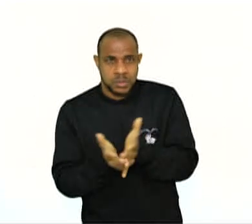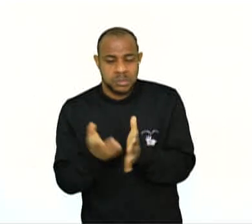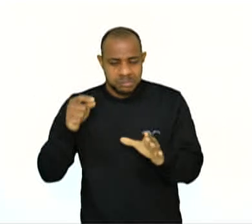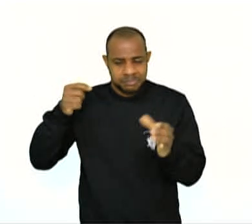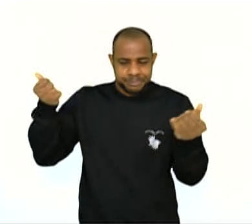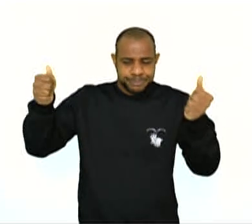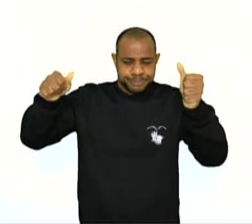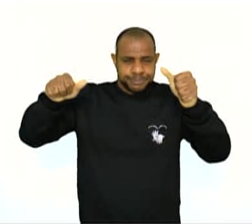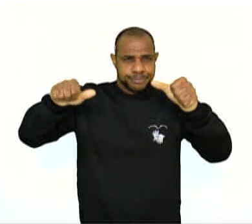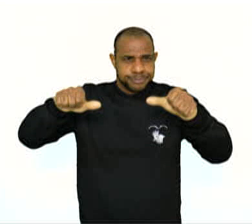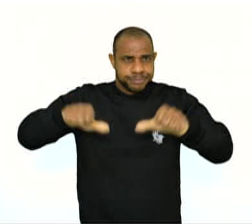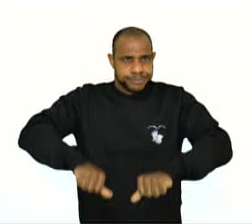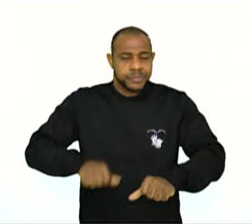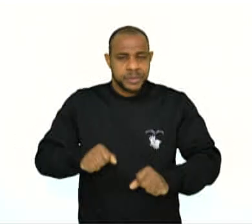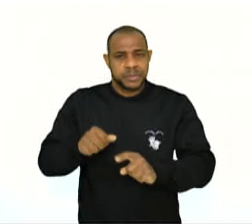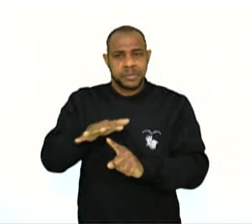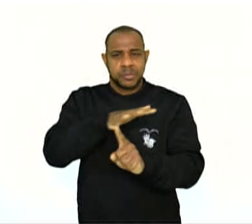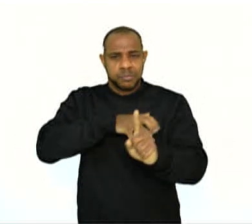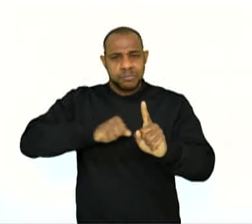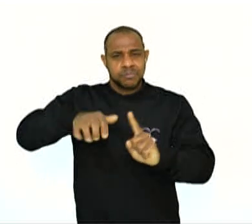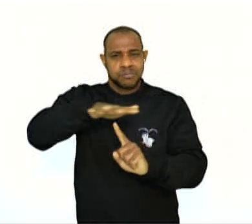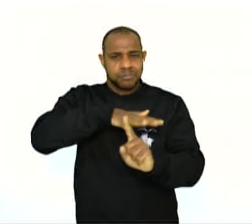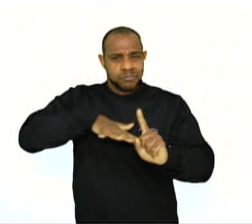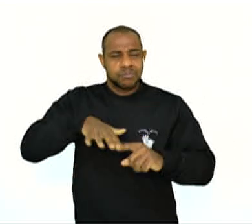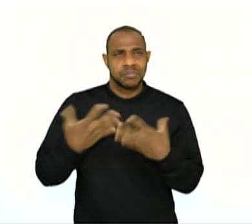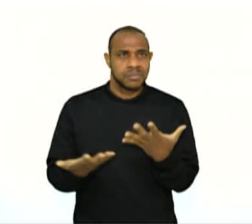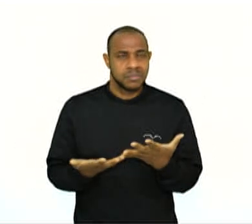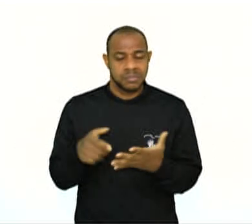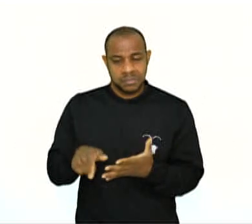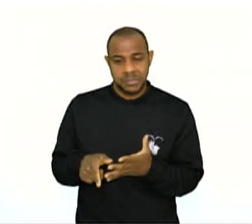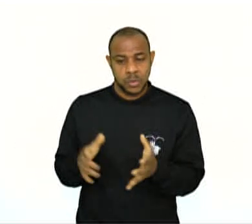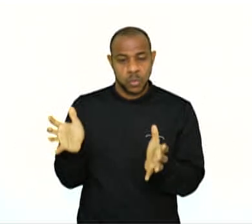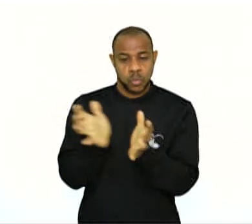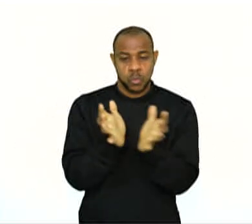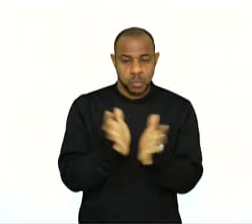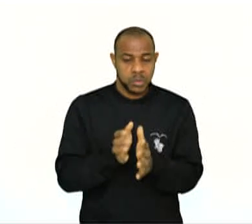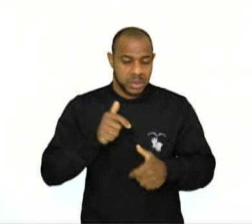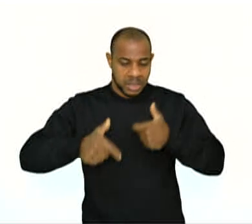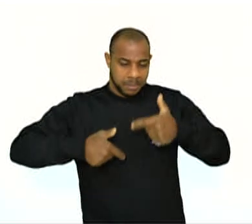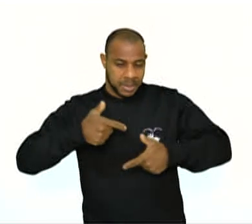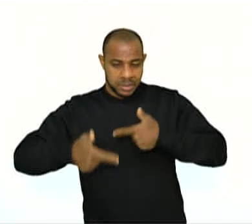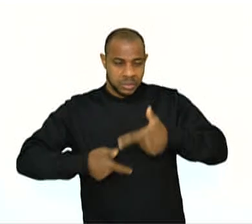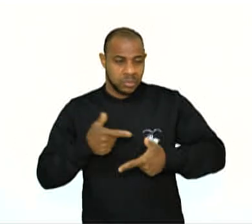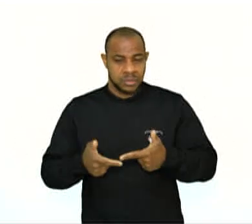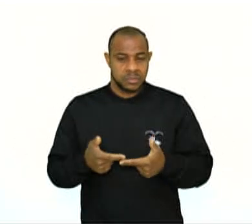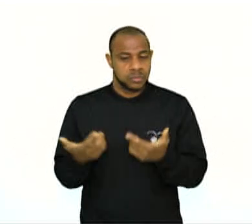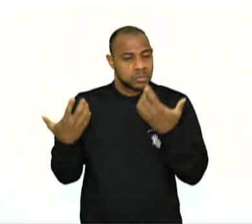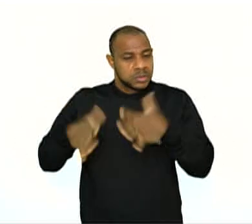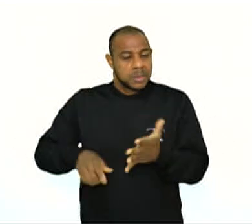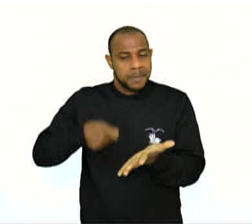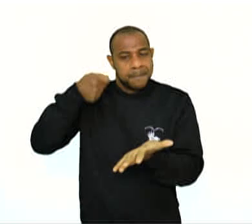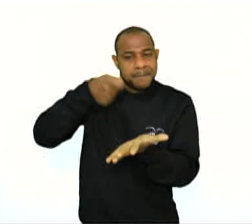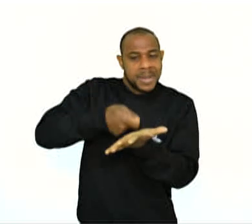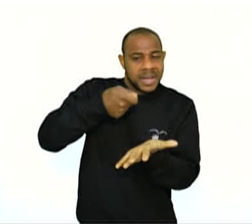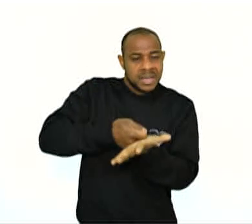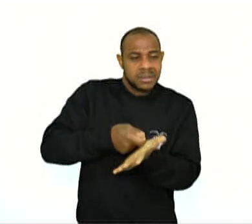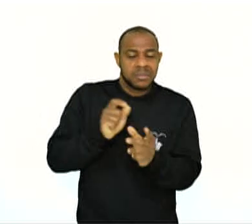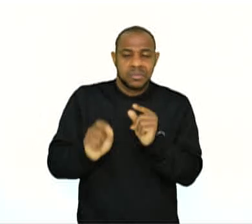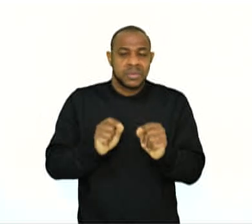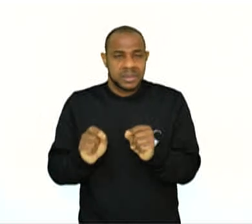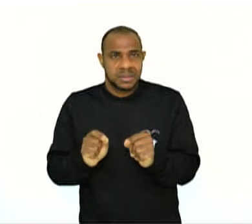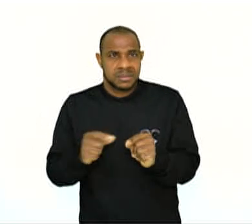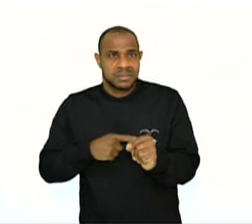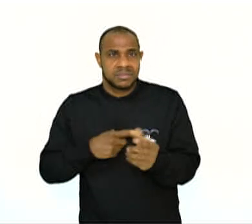as tensões sociais. Dessa vez, as classes trabalhadoras se recusaram a pagar o pato pelas sobras